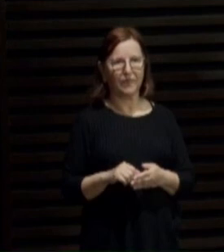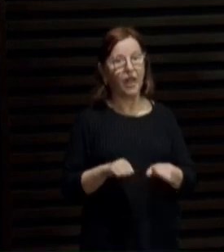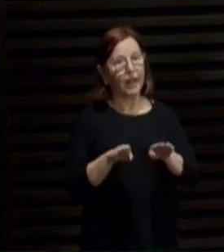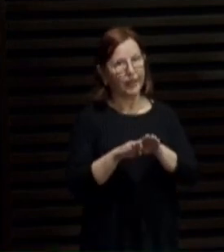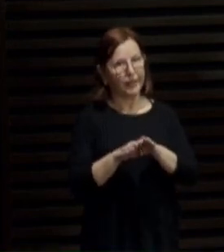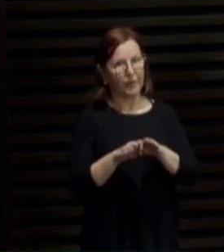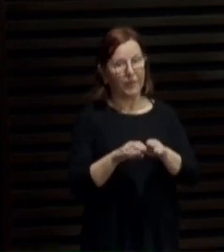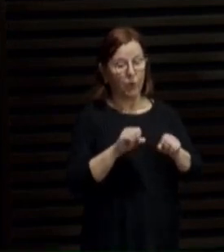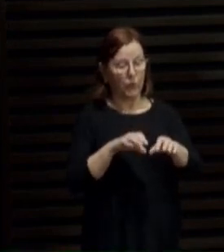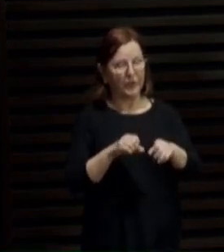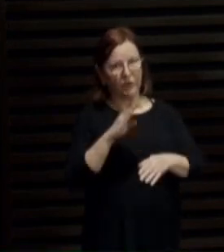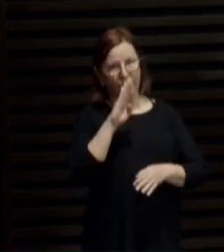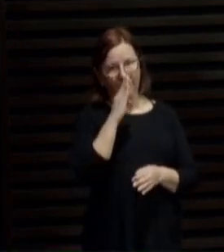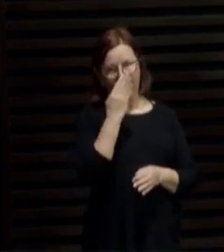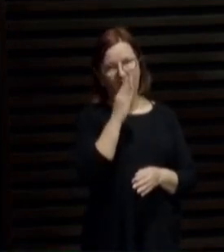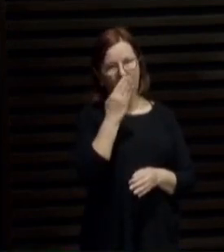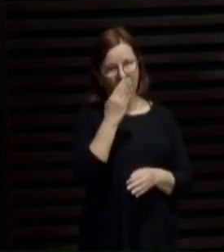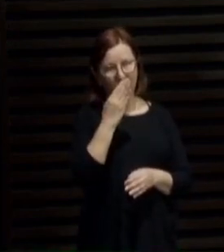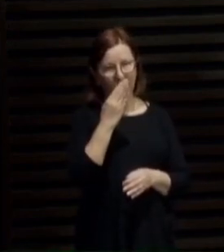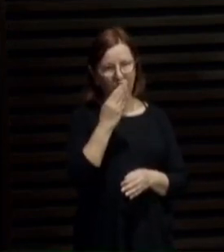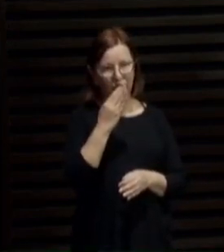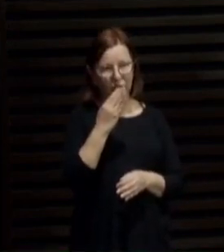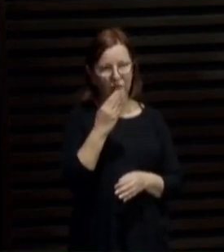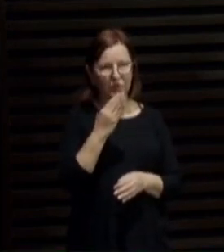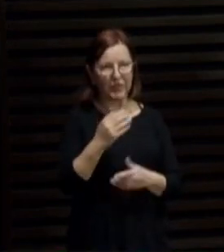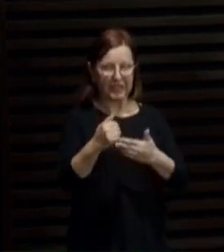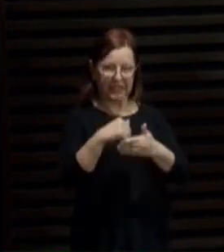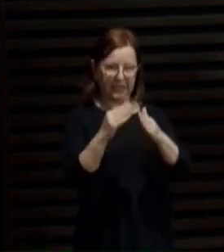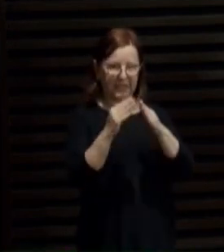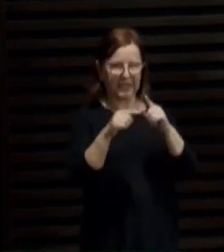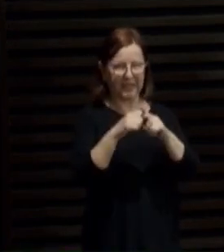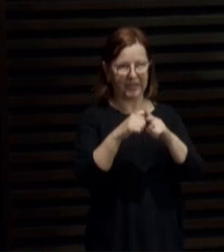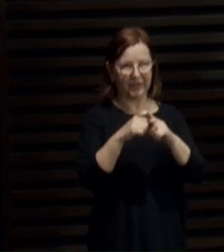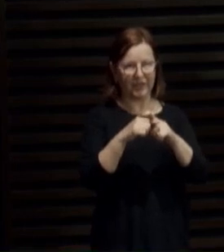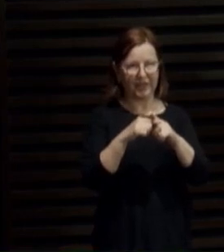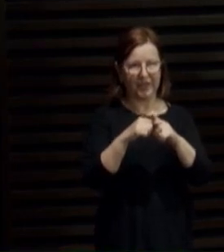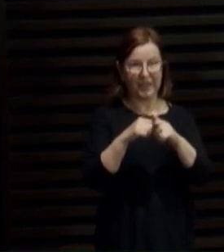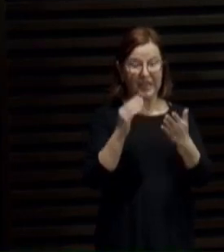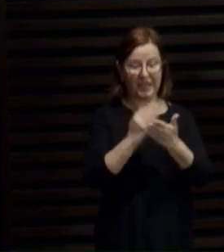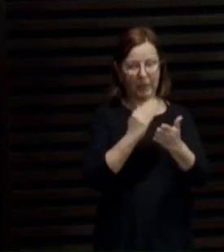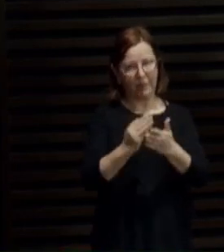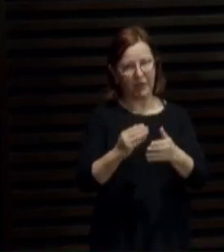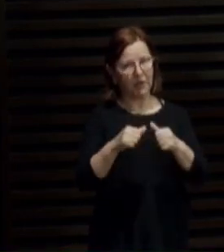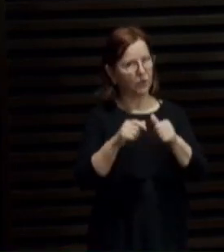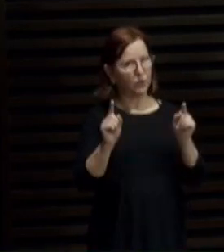que entram para tentar separar, a gente tem que... Isso aqui não é bíblico.